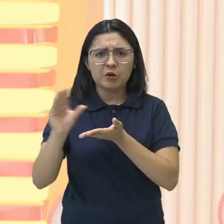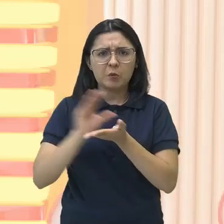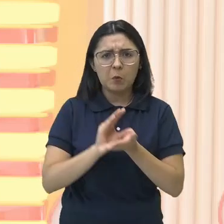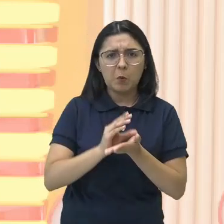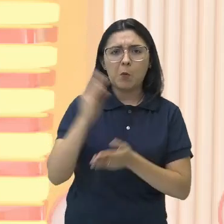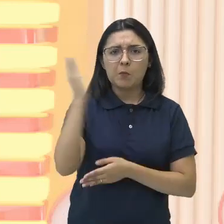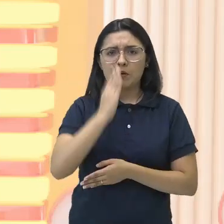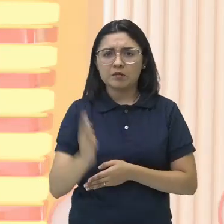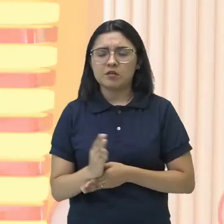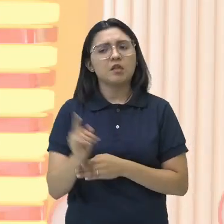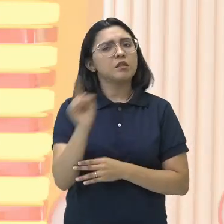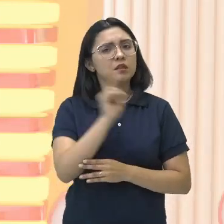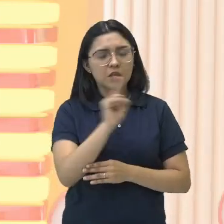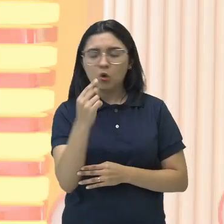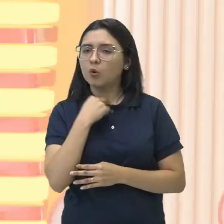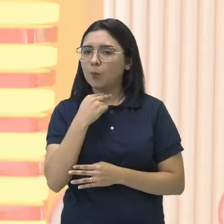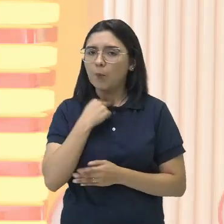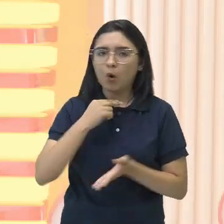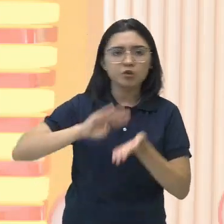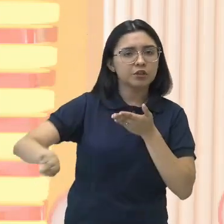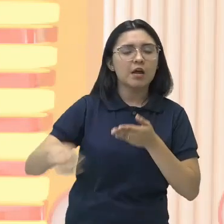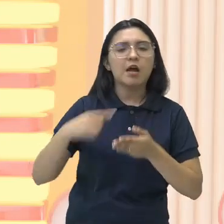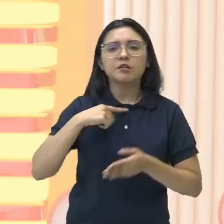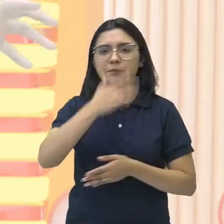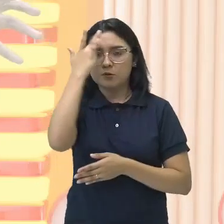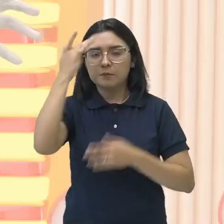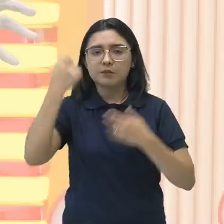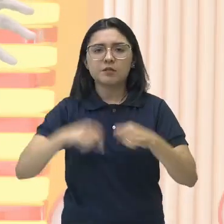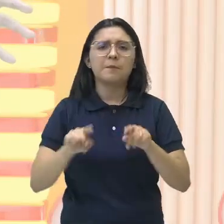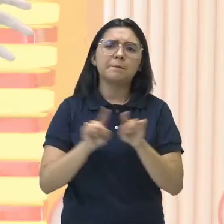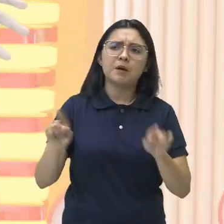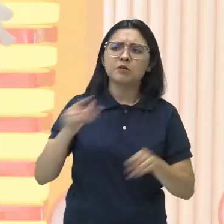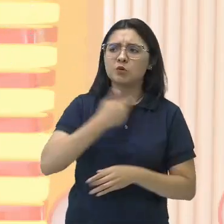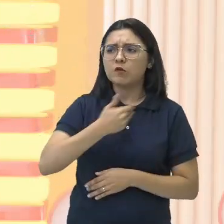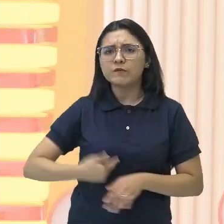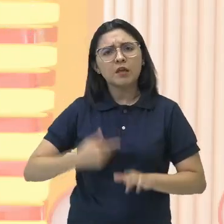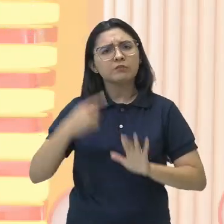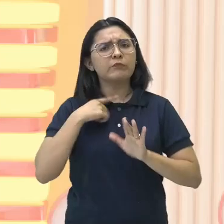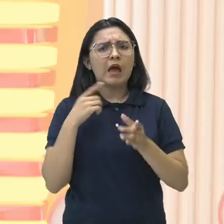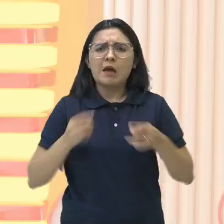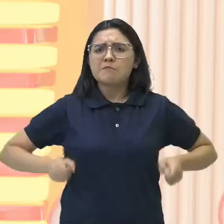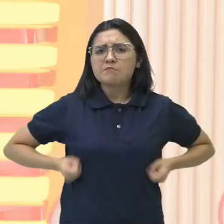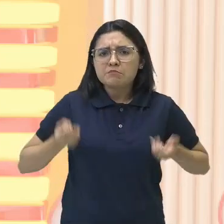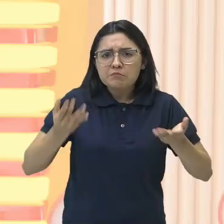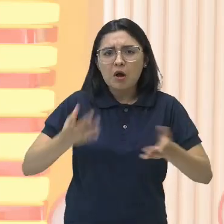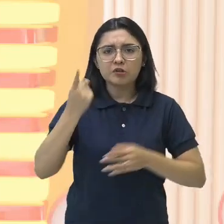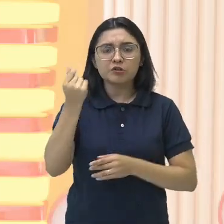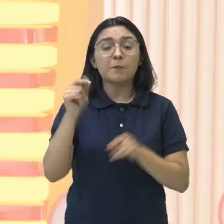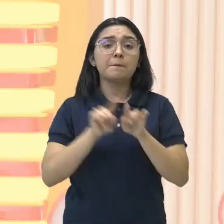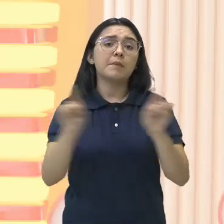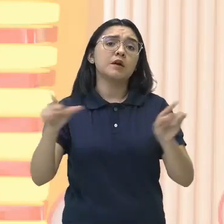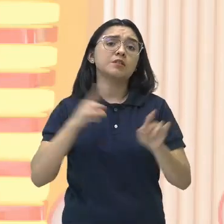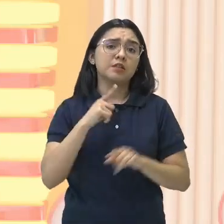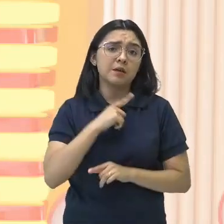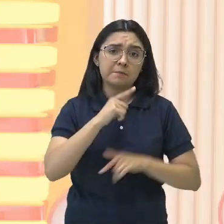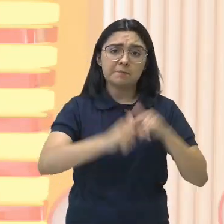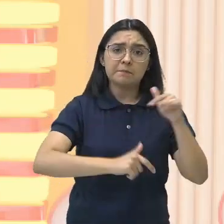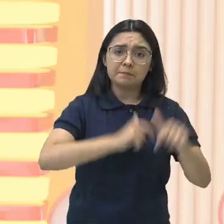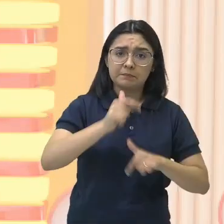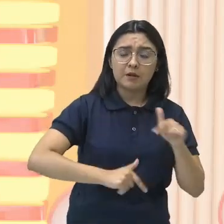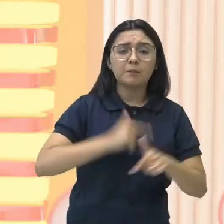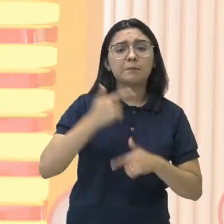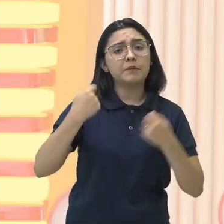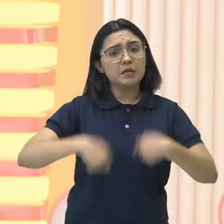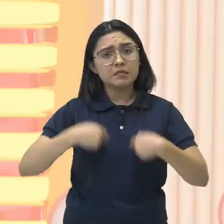Não tem que tirar, pessoas precisam manter-se, mas o governo está gastando muito dinheiro com isso aí. Mas tem muito trabalhador que precisa disso aqui. Tem